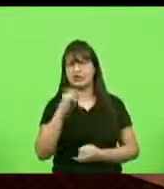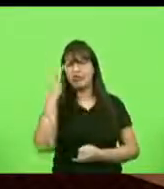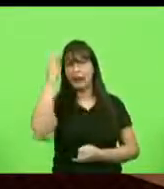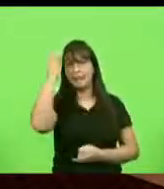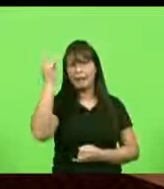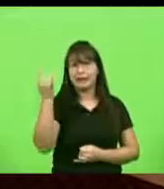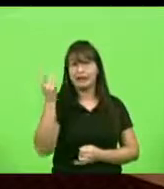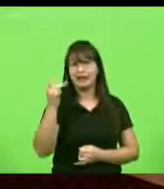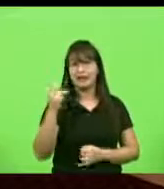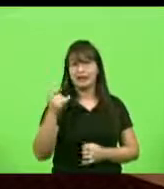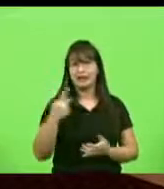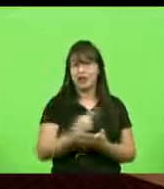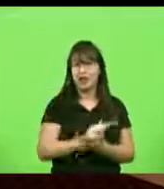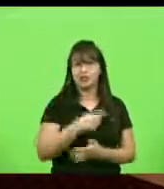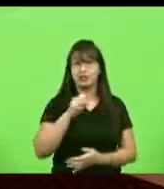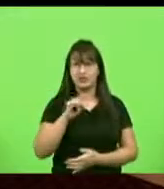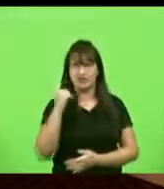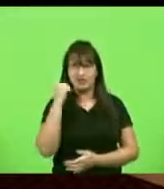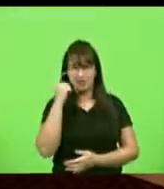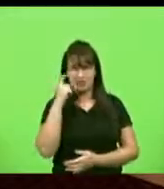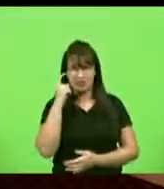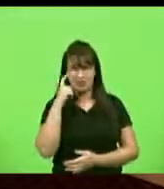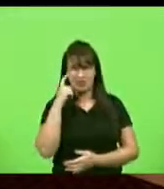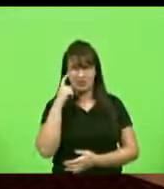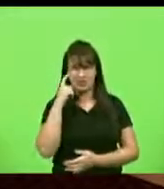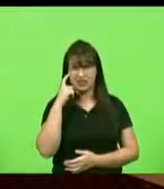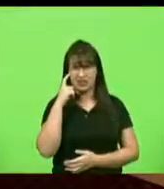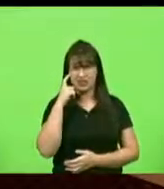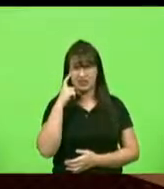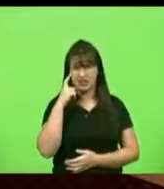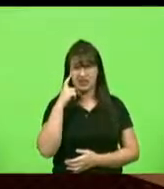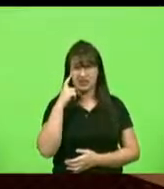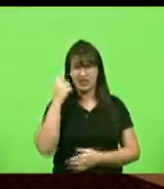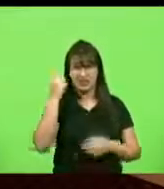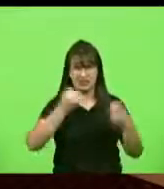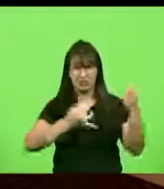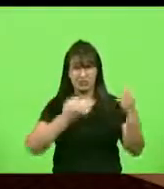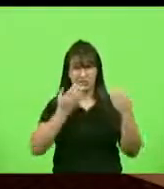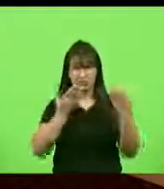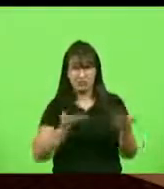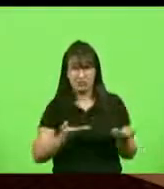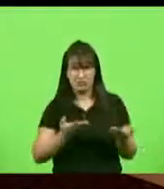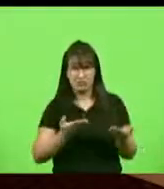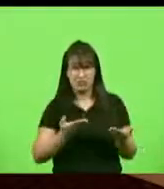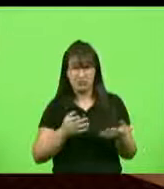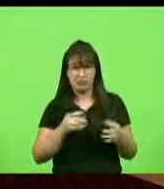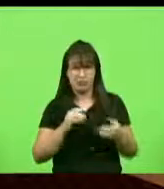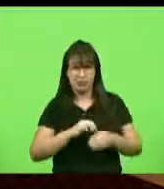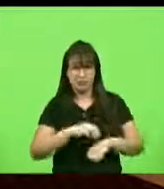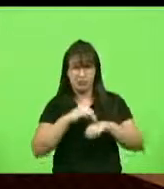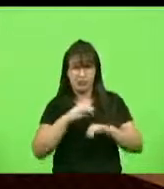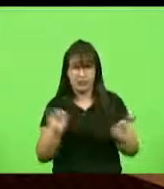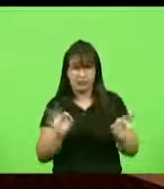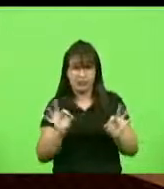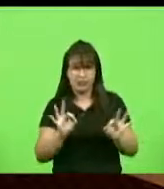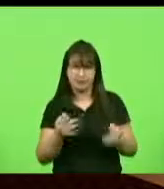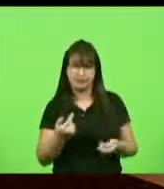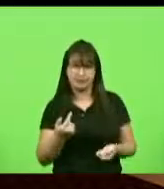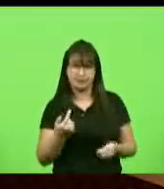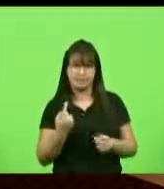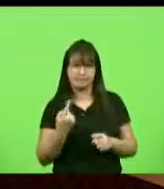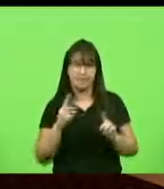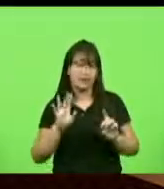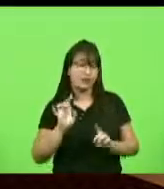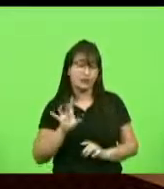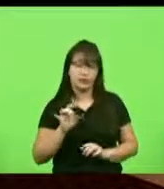a gente pensar assim, se amanhã cometer uma infração, então não vamos mais fazer moção nenhuma. É apenas um cumprimento